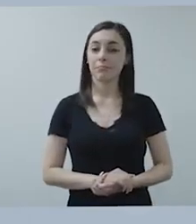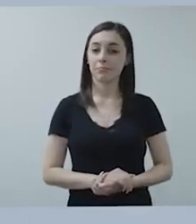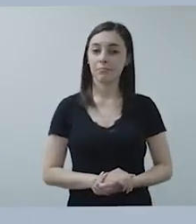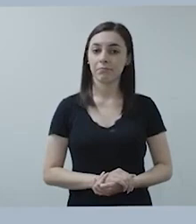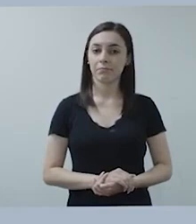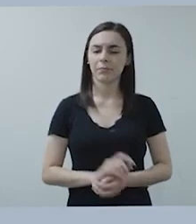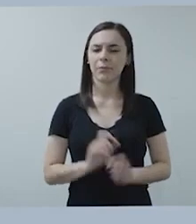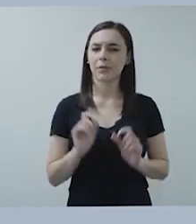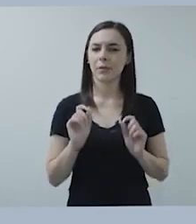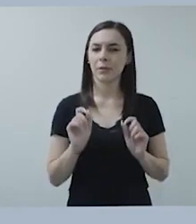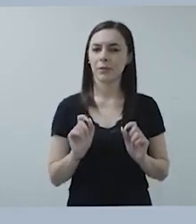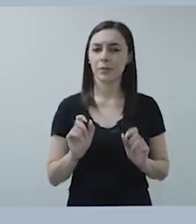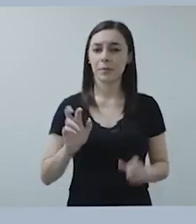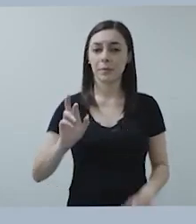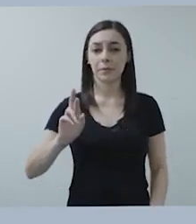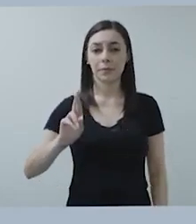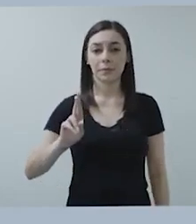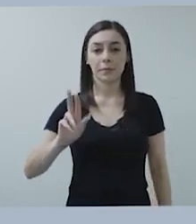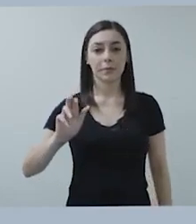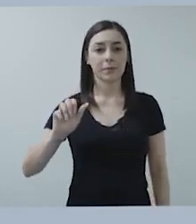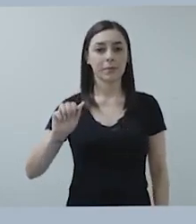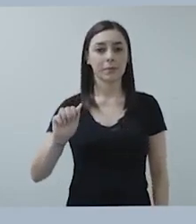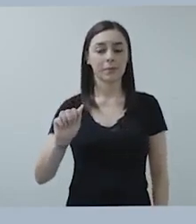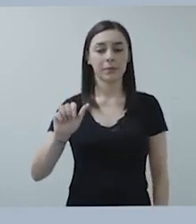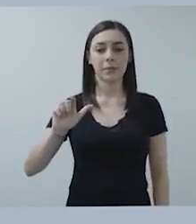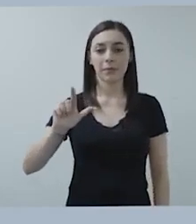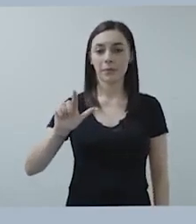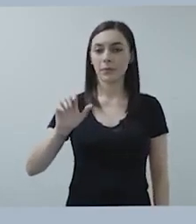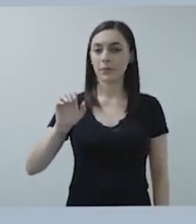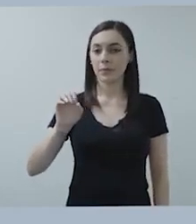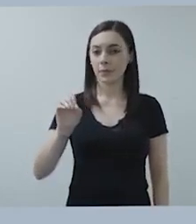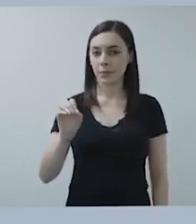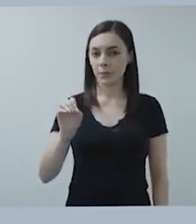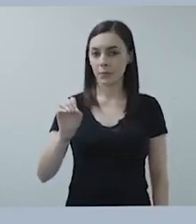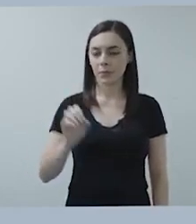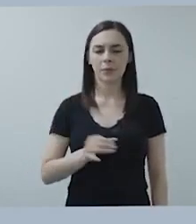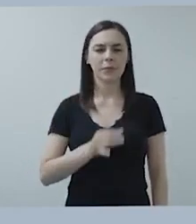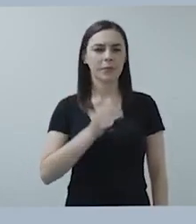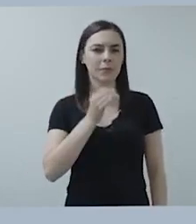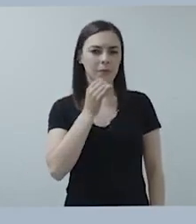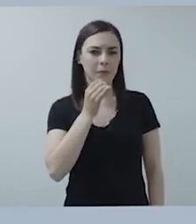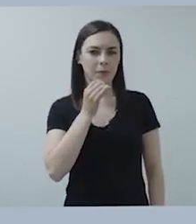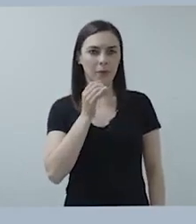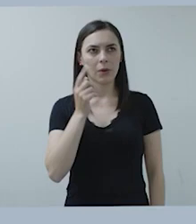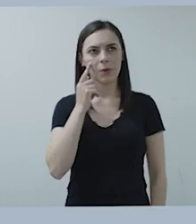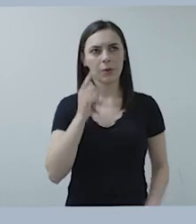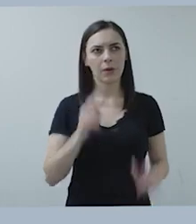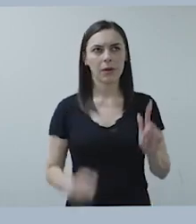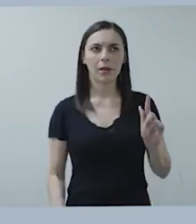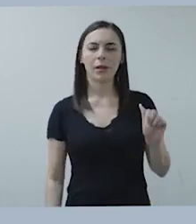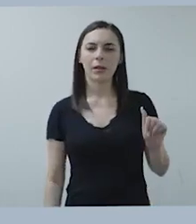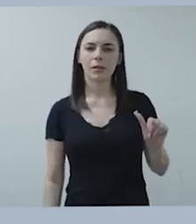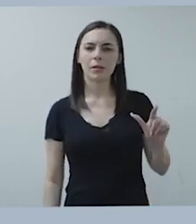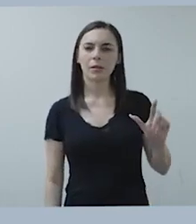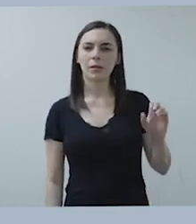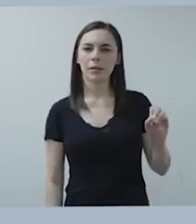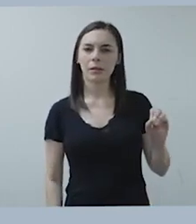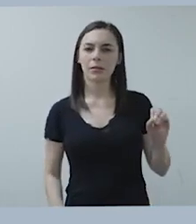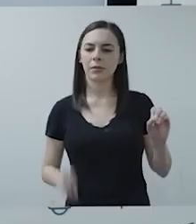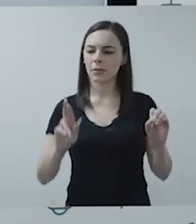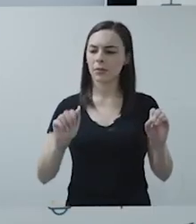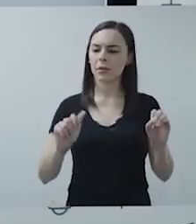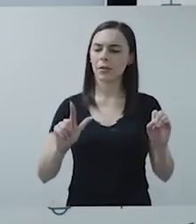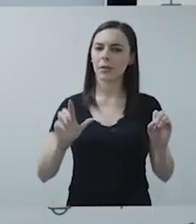É um ralo. Ralo, vejam. Galo,